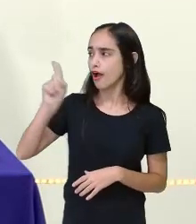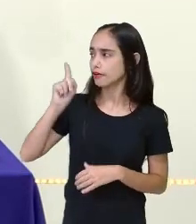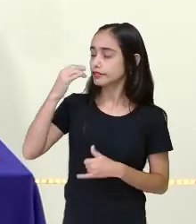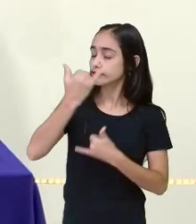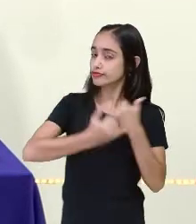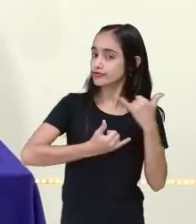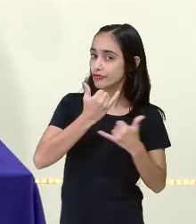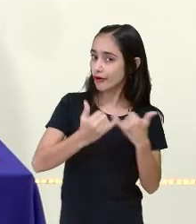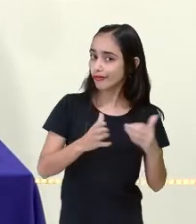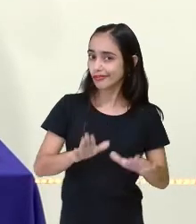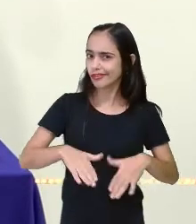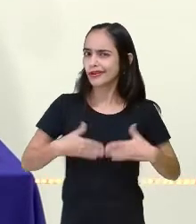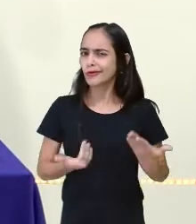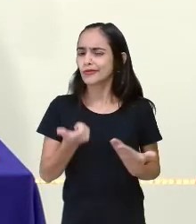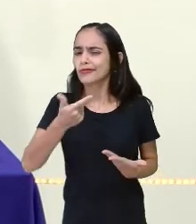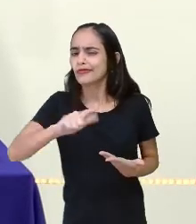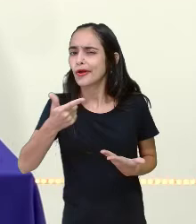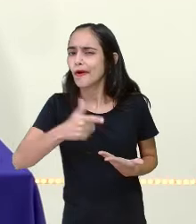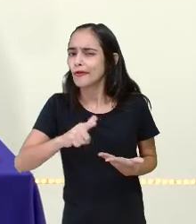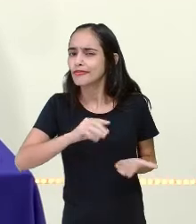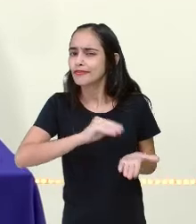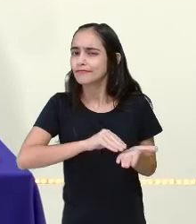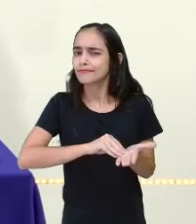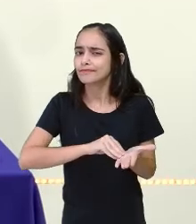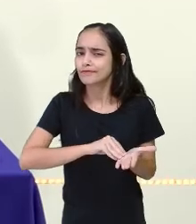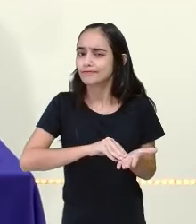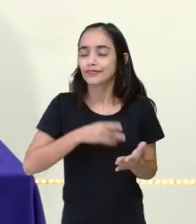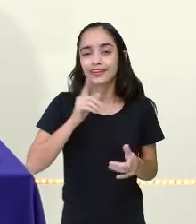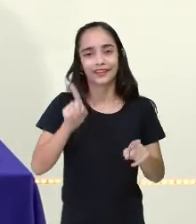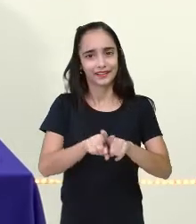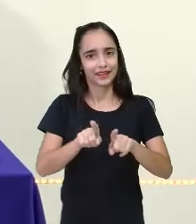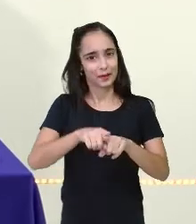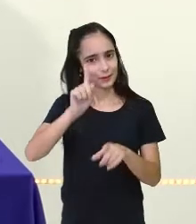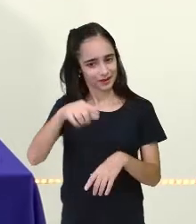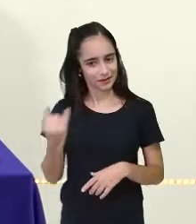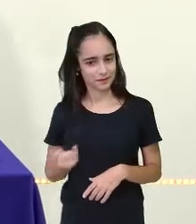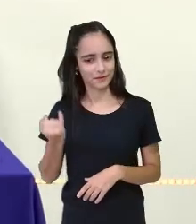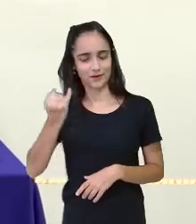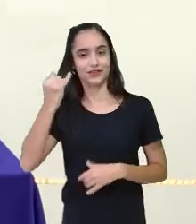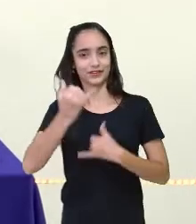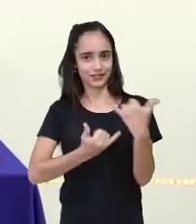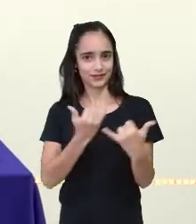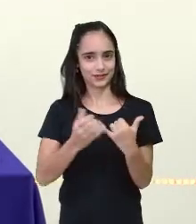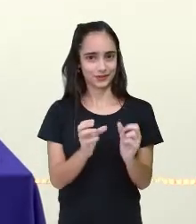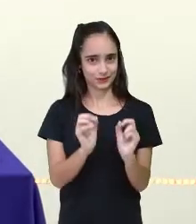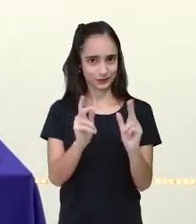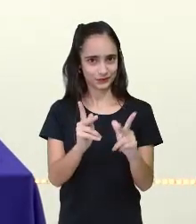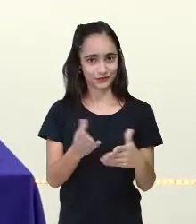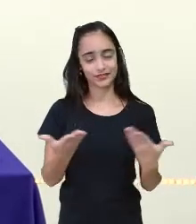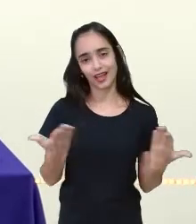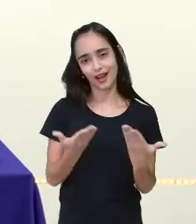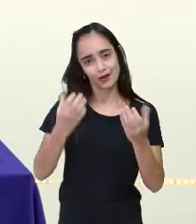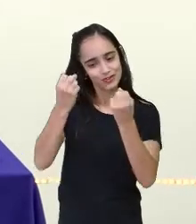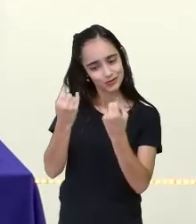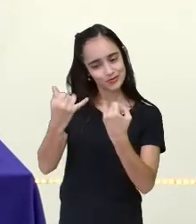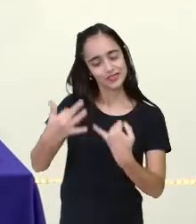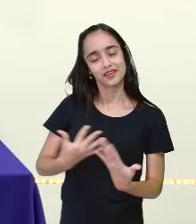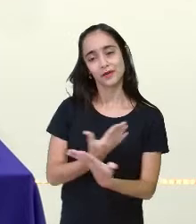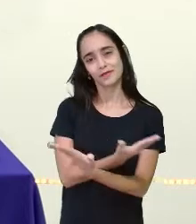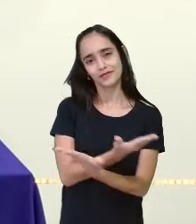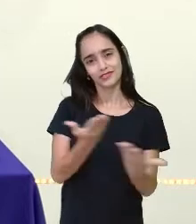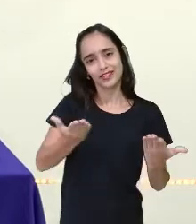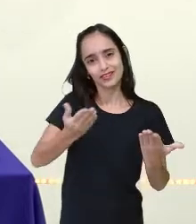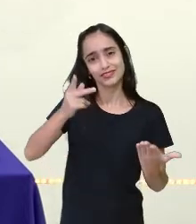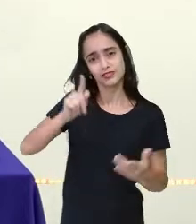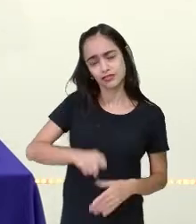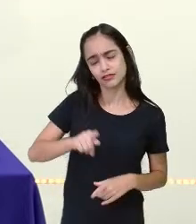resto, professora, também vai ser um ponto importante no nosso jogo da trilha. Vou explicar o jogo da trilha para que a